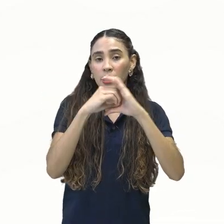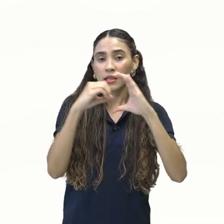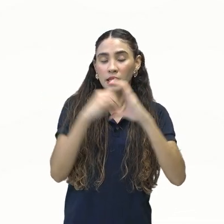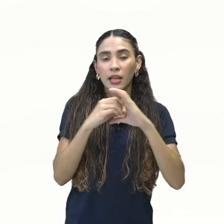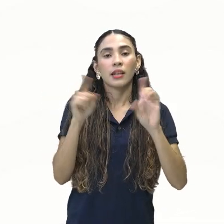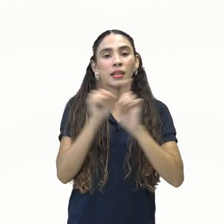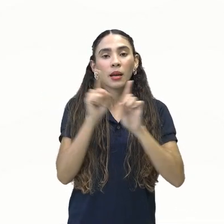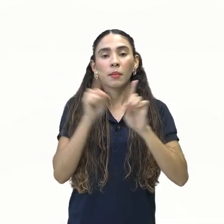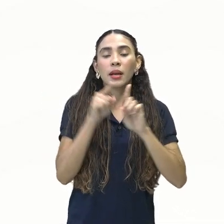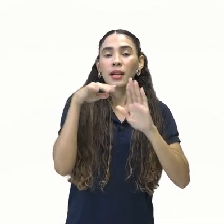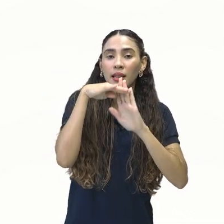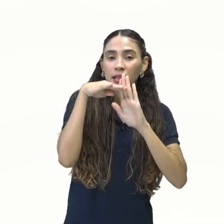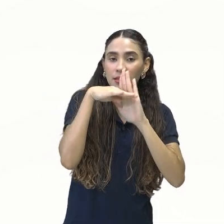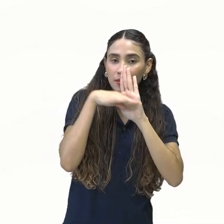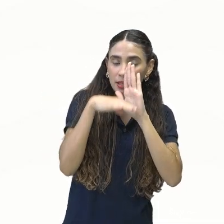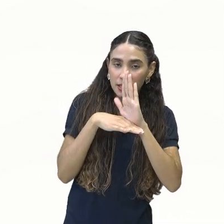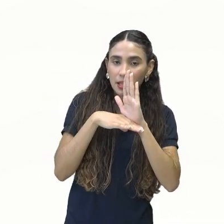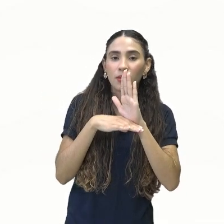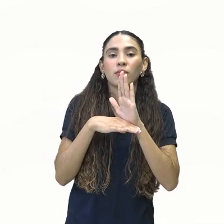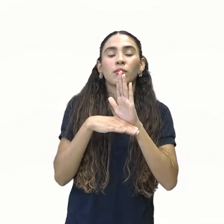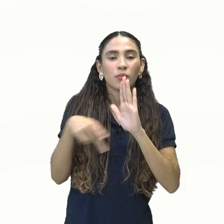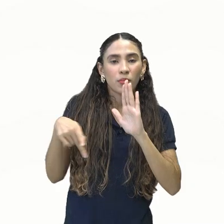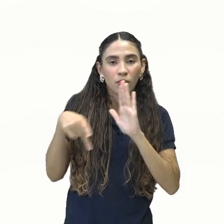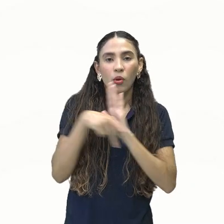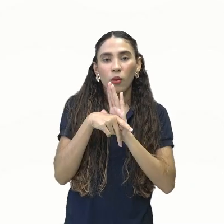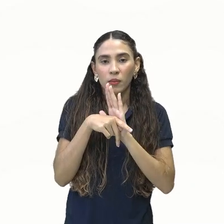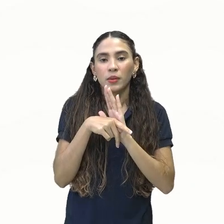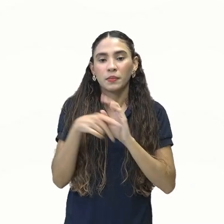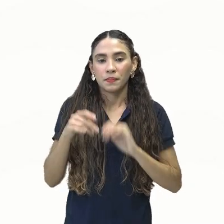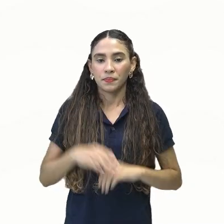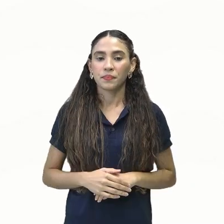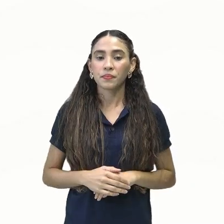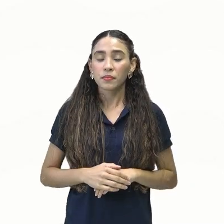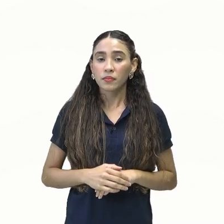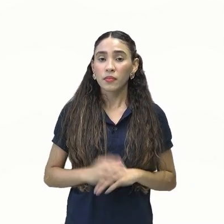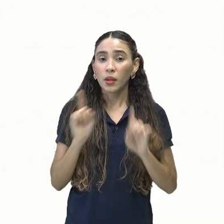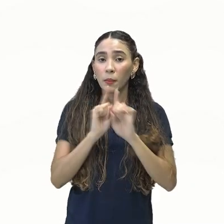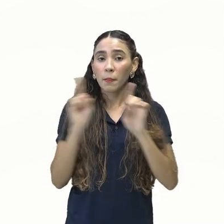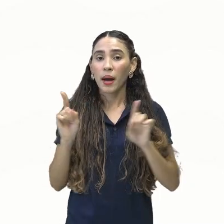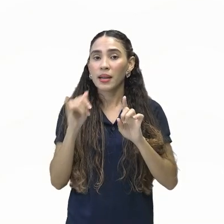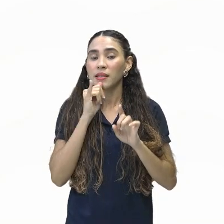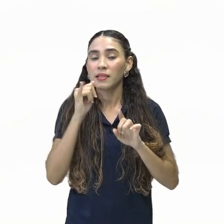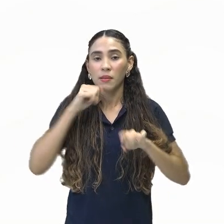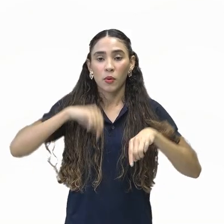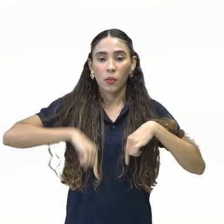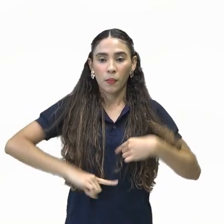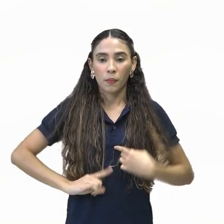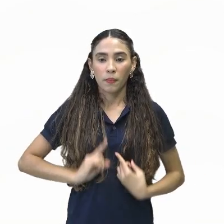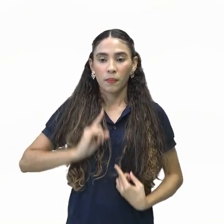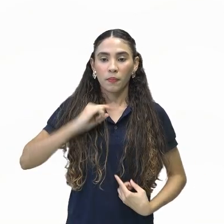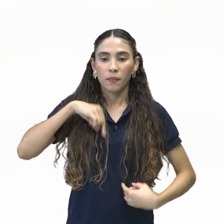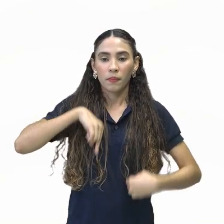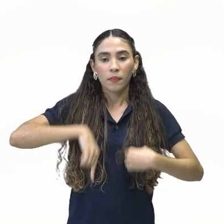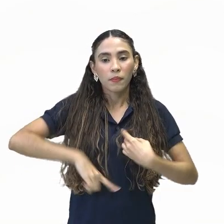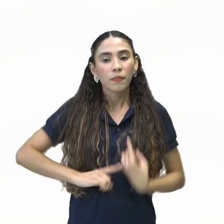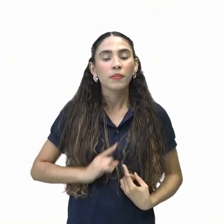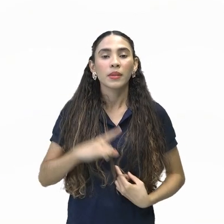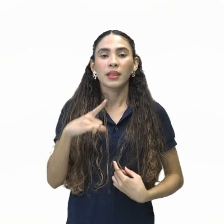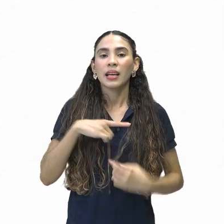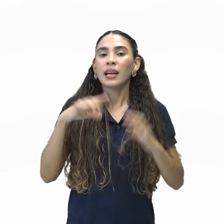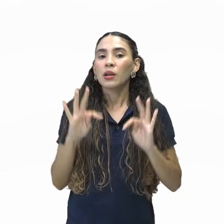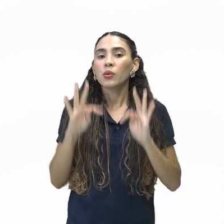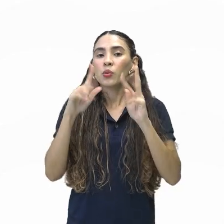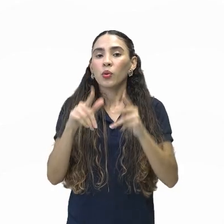e as classificações que advêm dessa característica. Quanto ao metabolismo, nós temos aí todos os